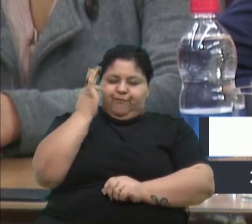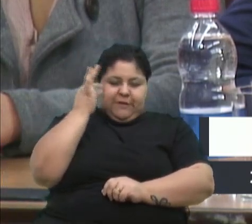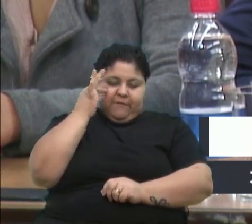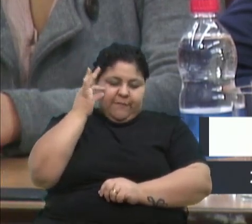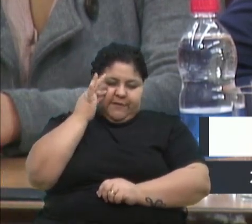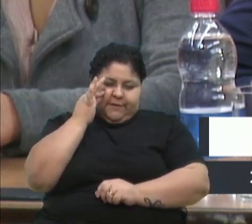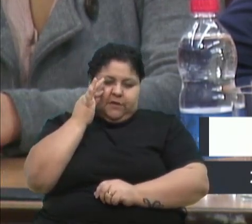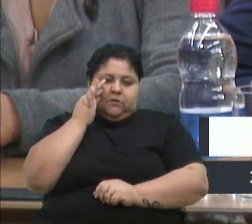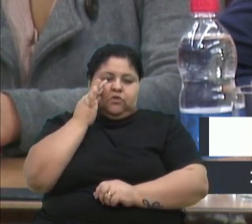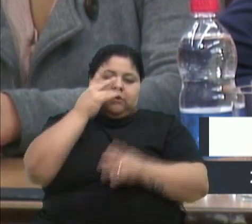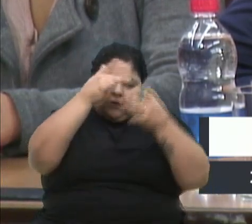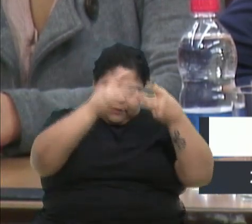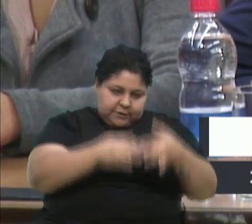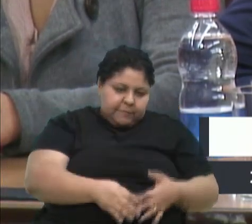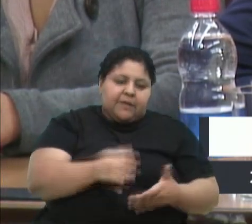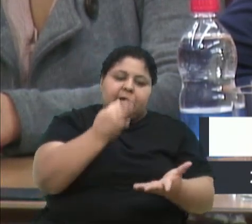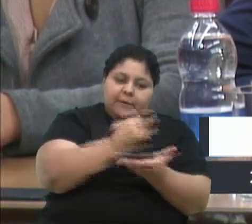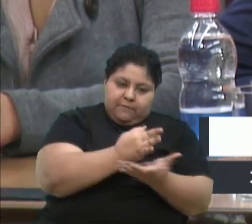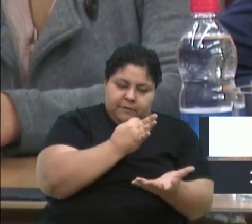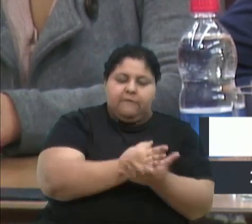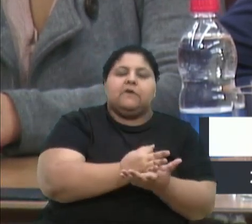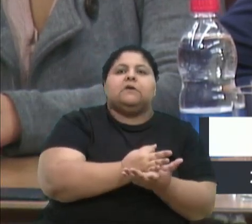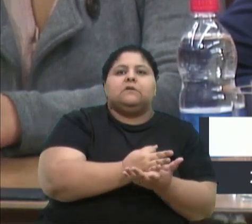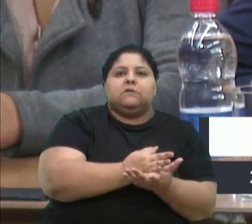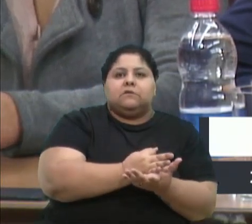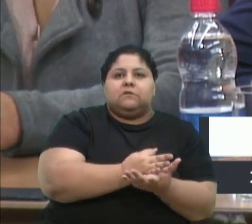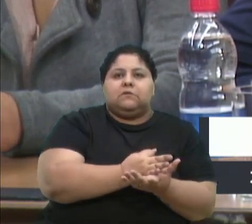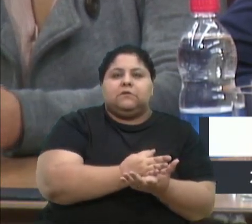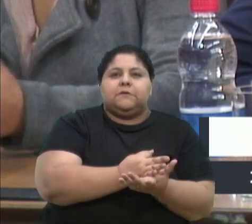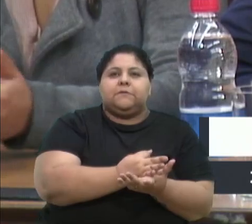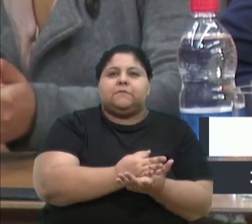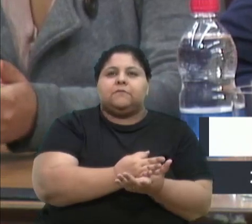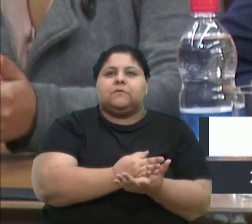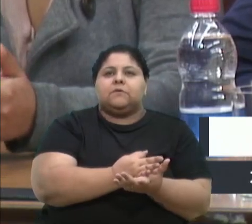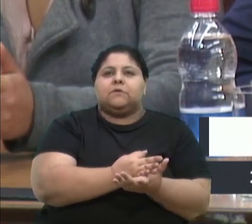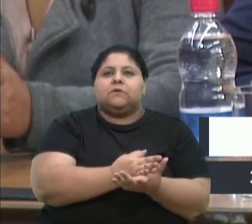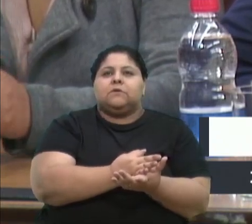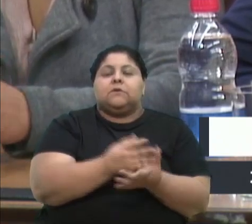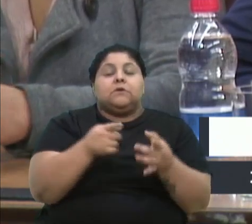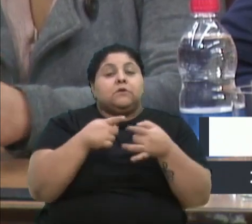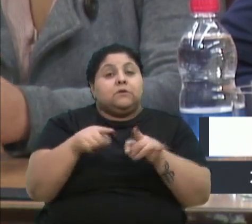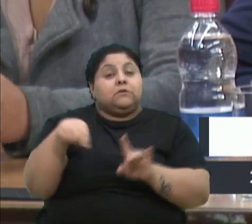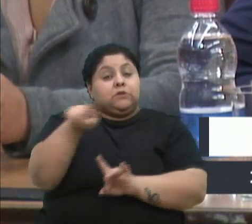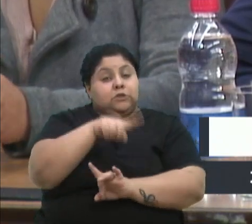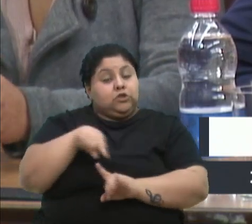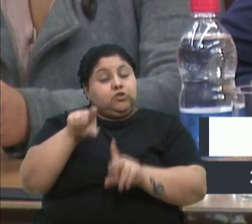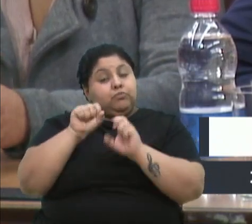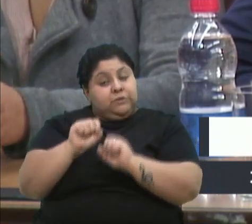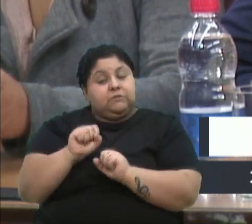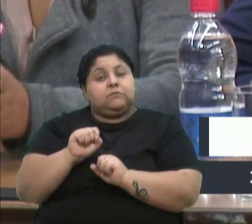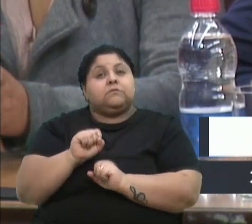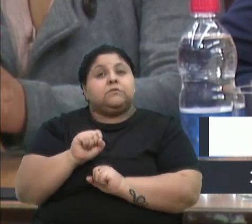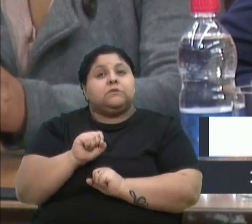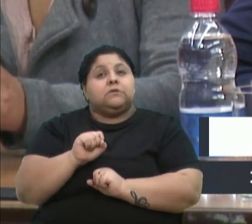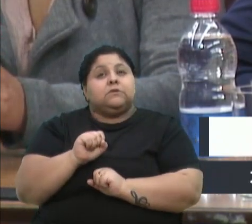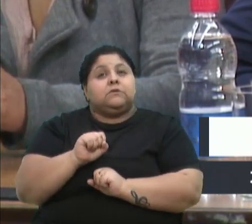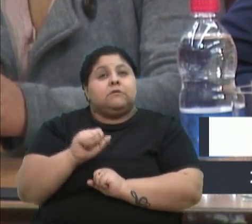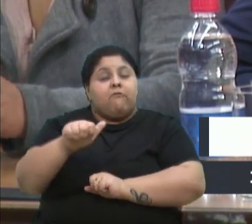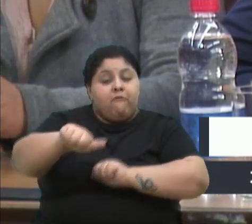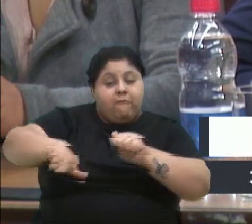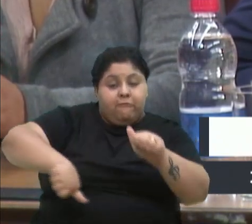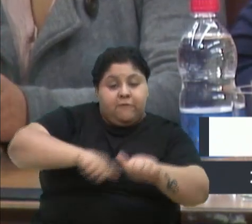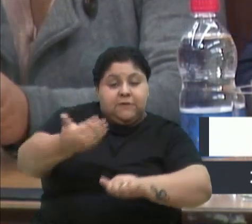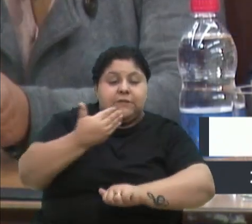justifiquei minha ausência. A vereadora Rosa, que talvez foi autora e não estava presente, mas que nós podemos refazer esse pedido